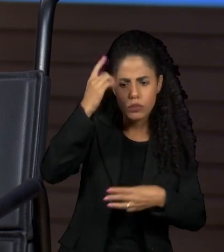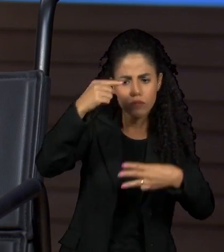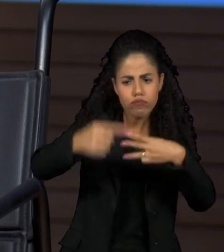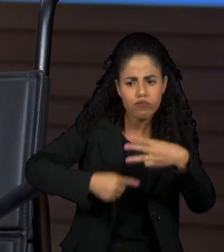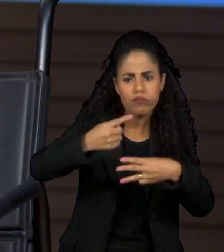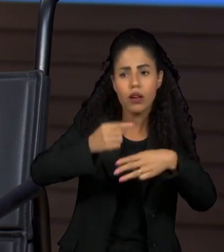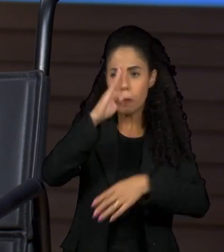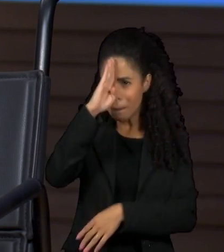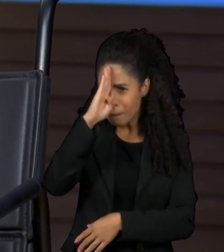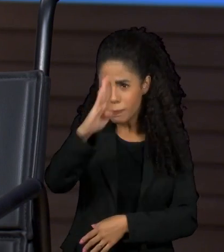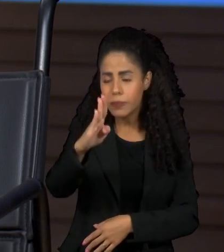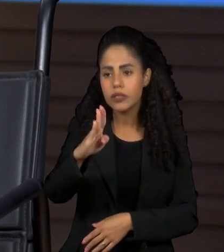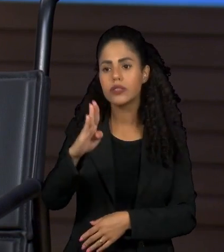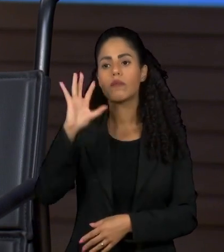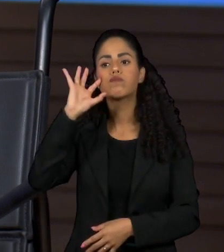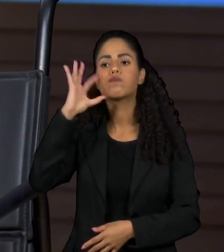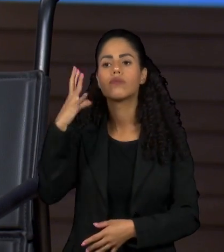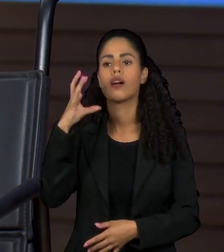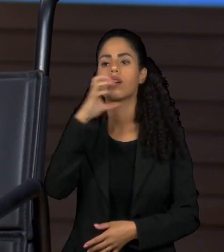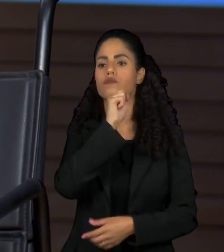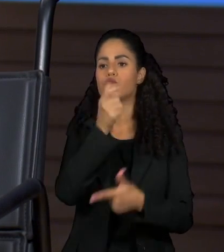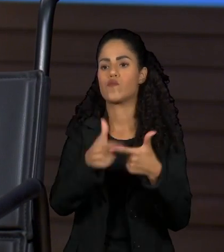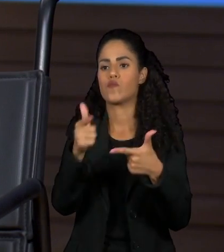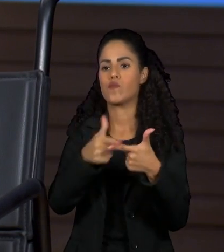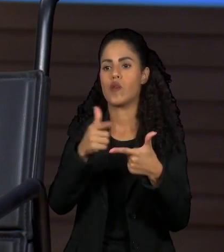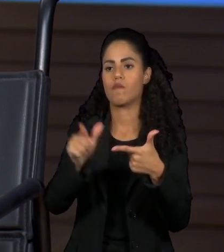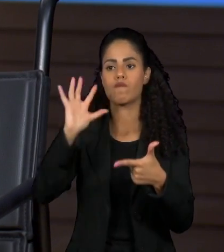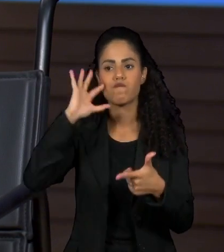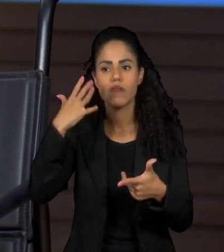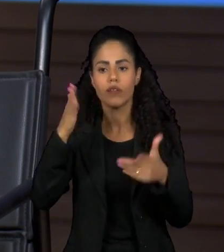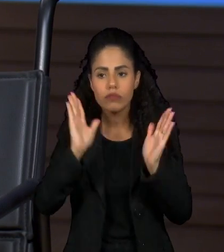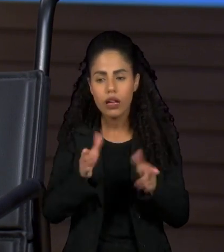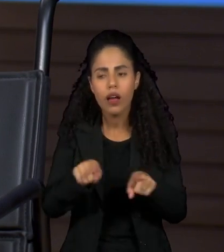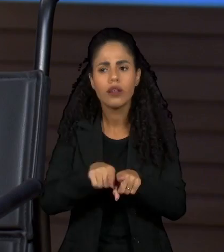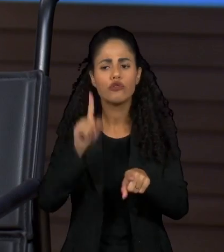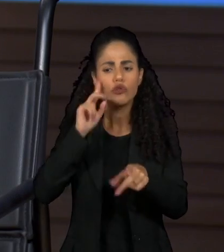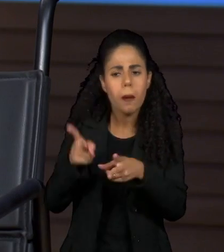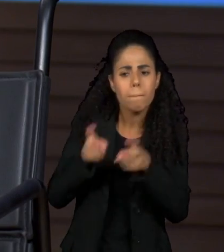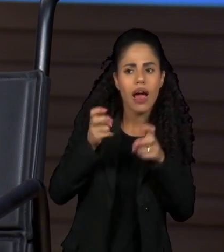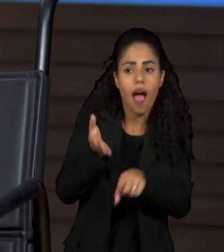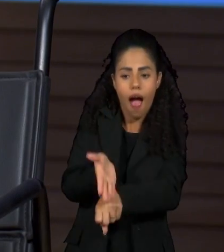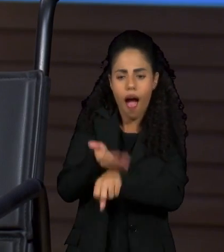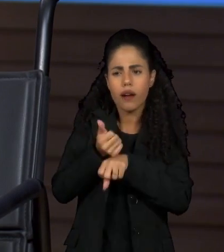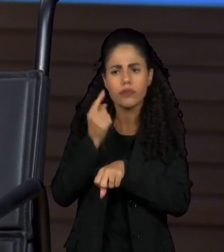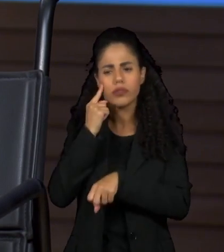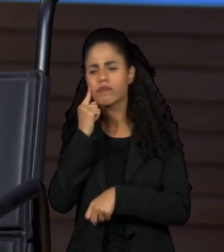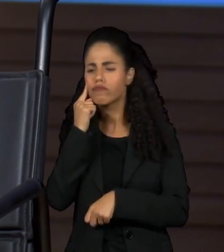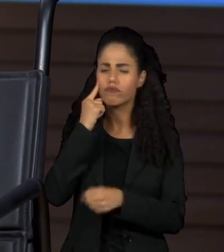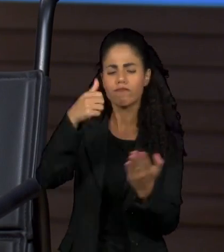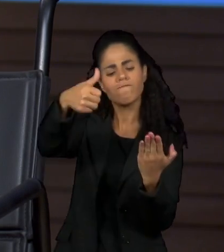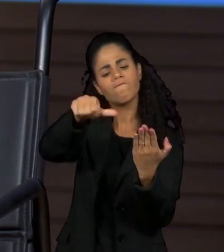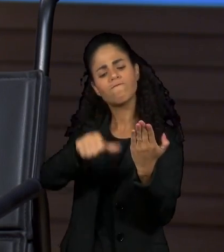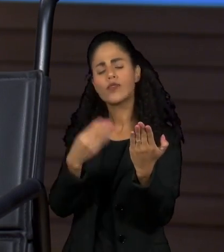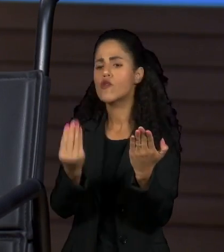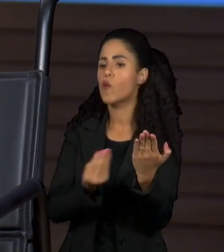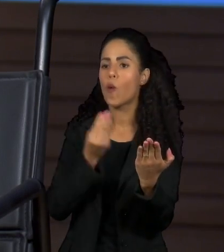principal solução, digamos assim. É muito importante a gente olhar um pouquinho antes nessa questão, né? A gente, como a professora falou, a gente